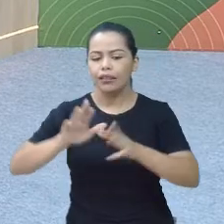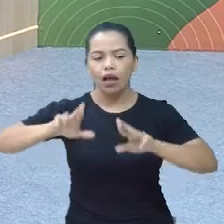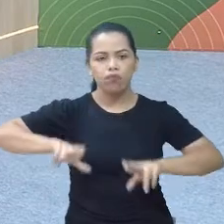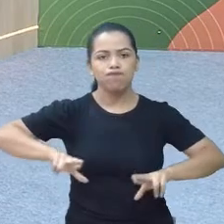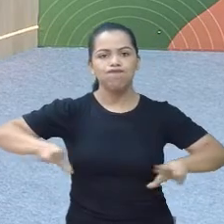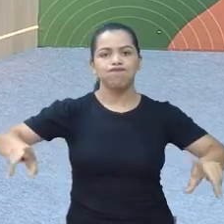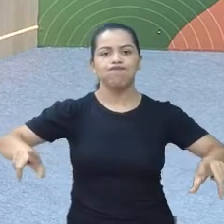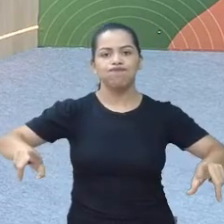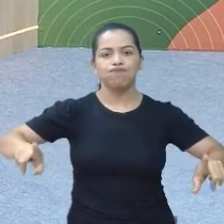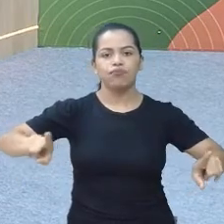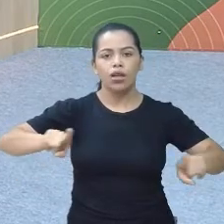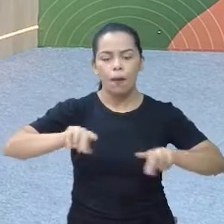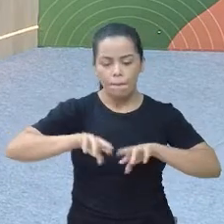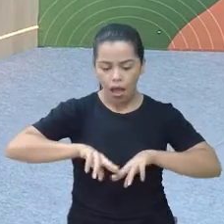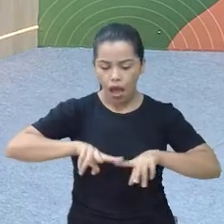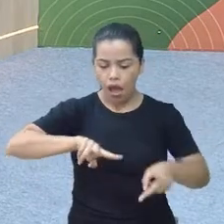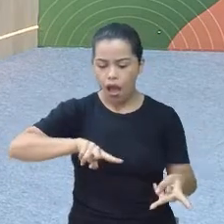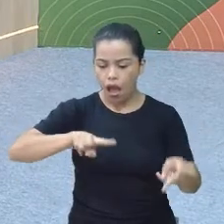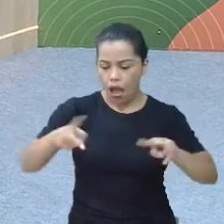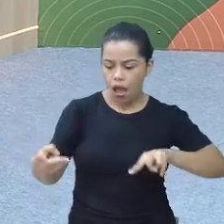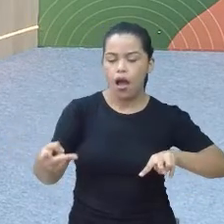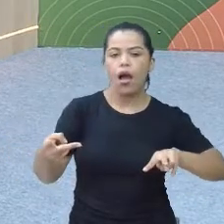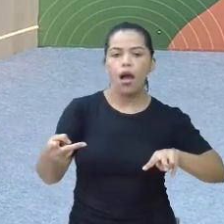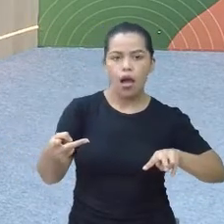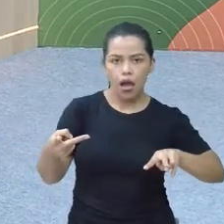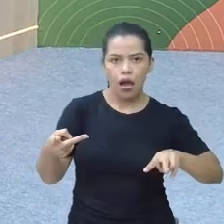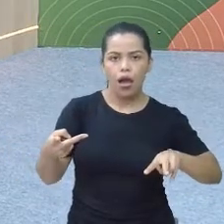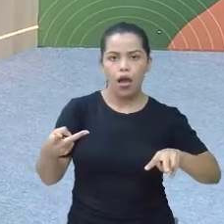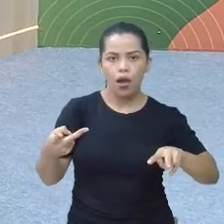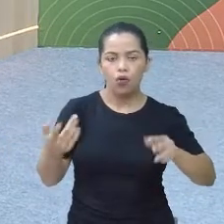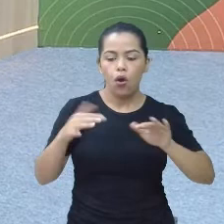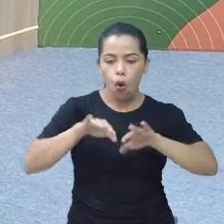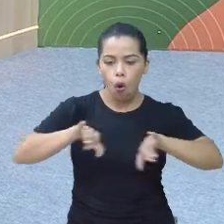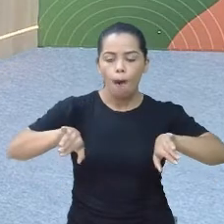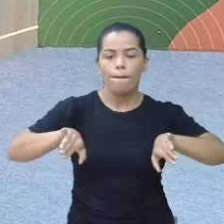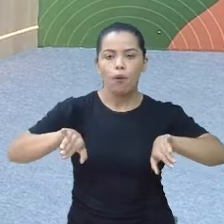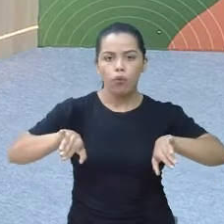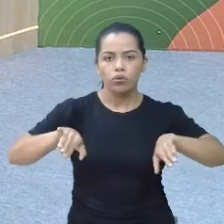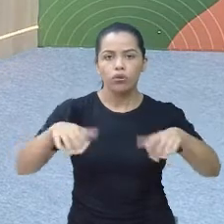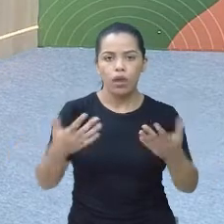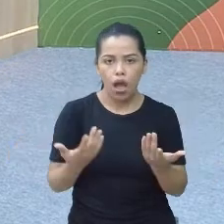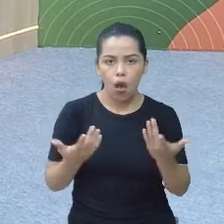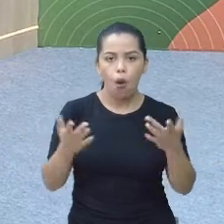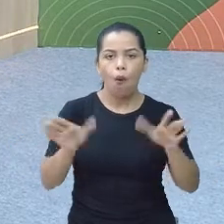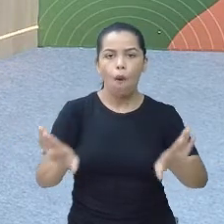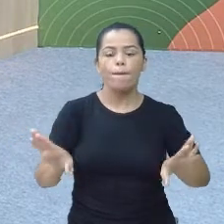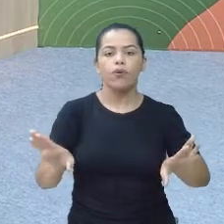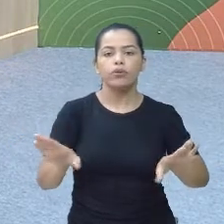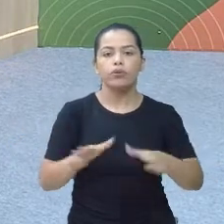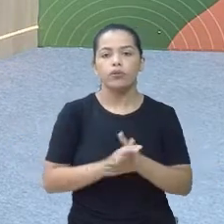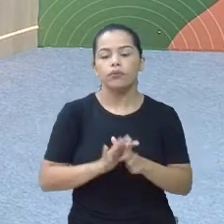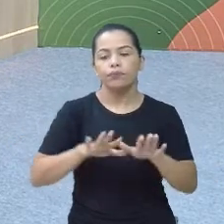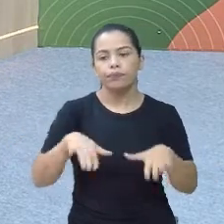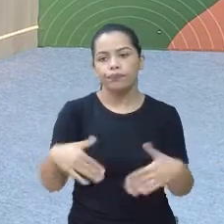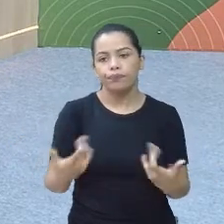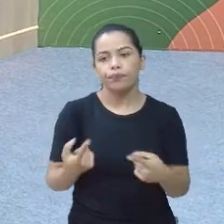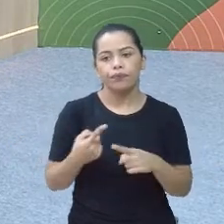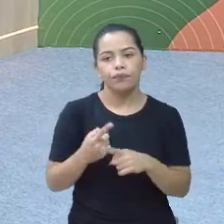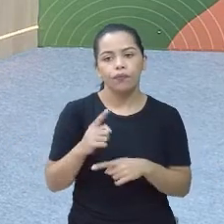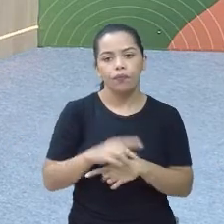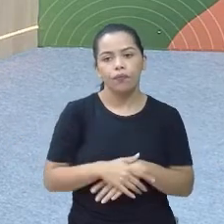dizer, opostas. Mas a gente tem também o verso em que ela fala que ela não anda perdida, mas